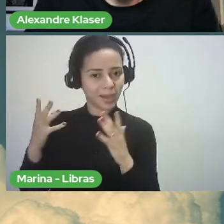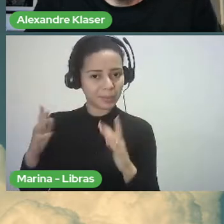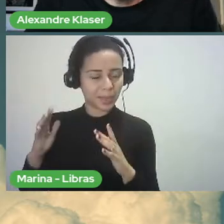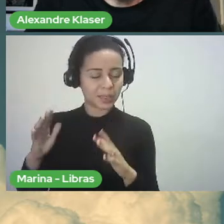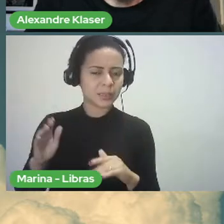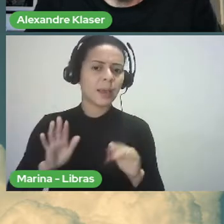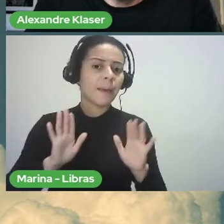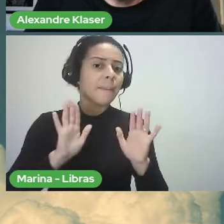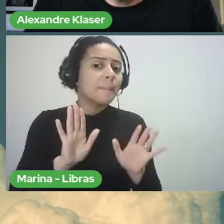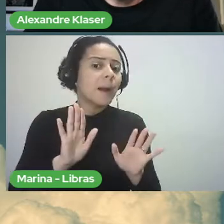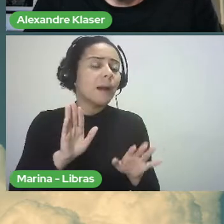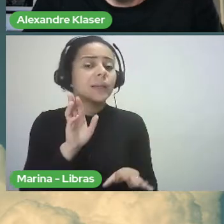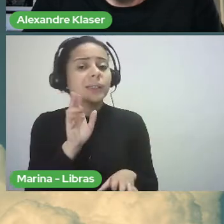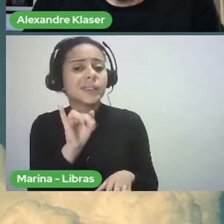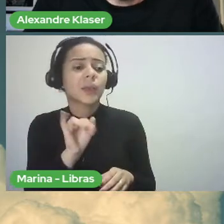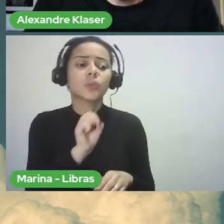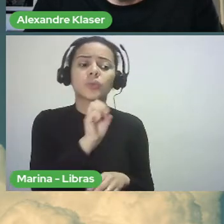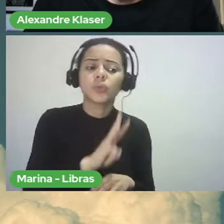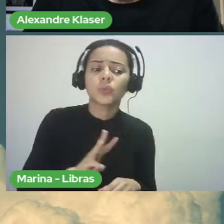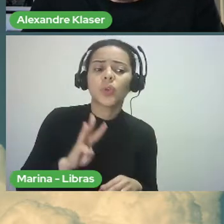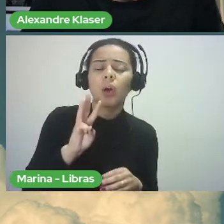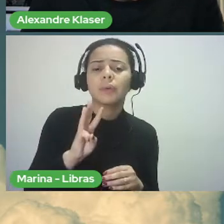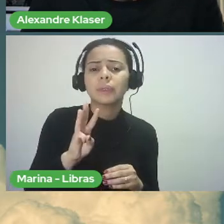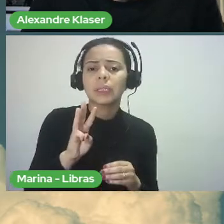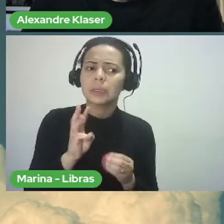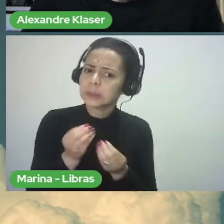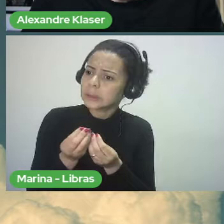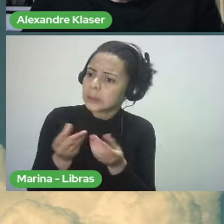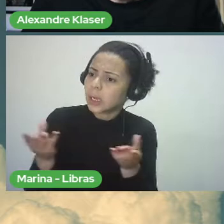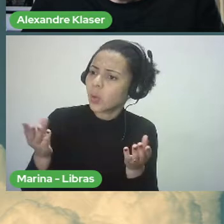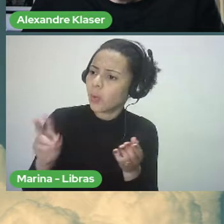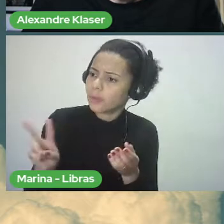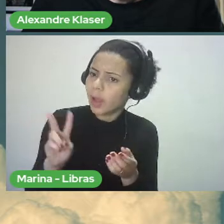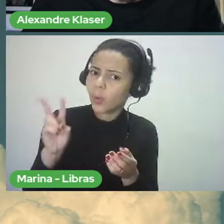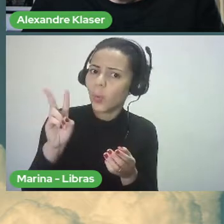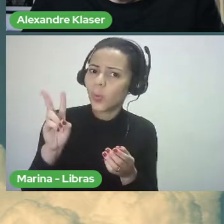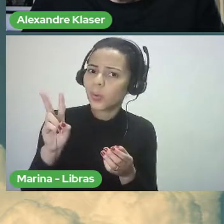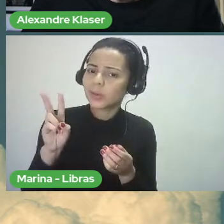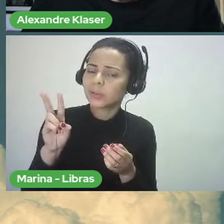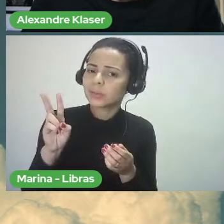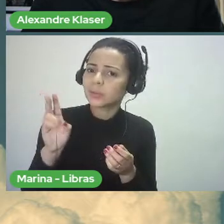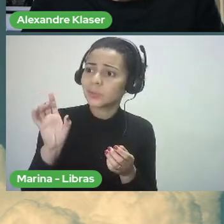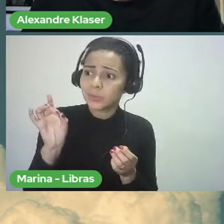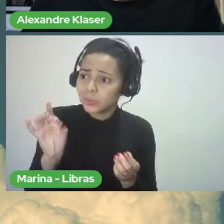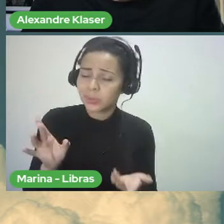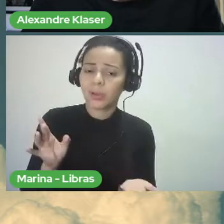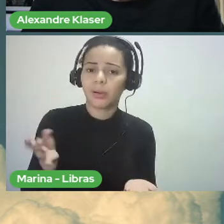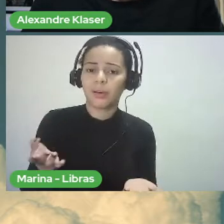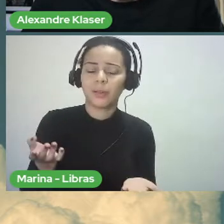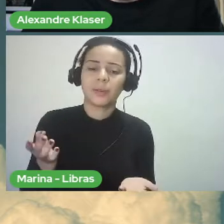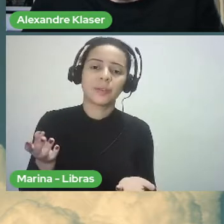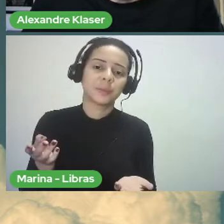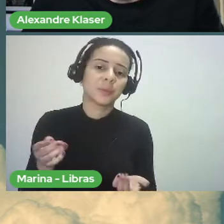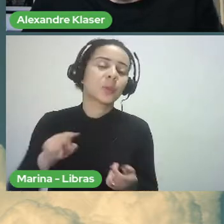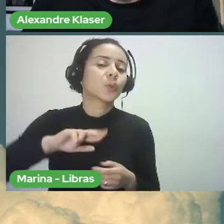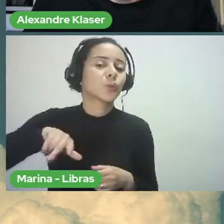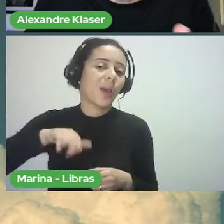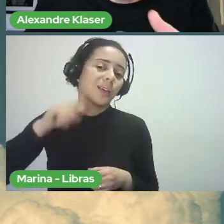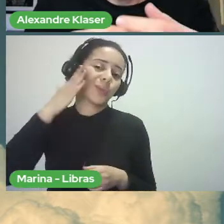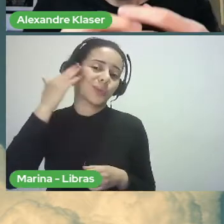aquele software que foi criado entregou valor, bom, isso não era o meu critério de sucesso. E isso tem muito impacto na organização